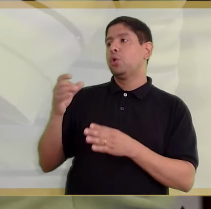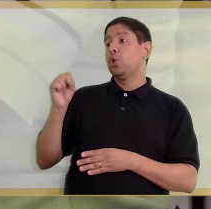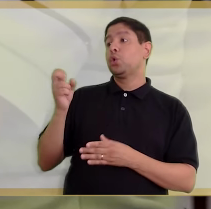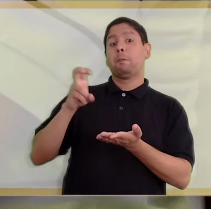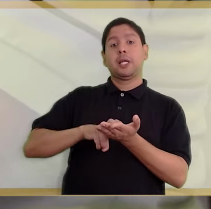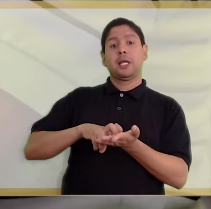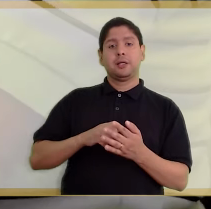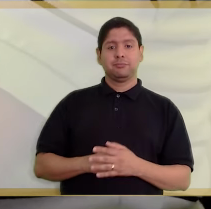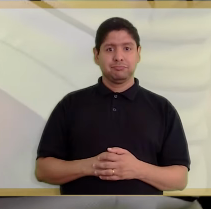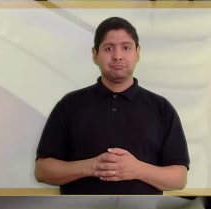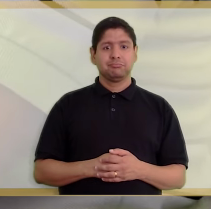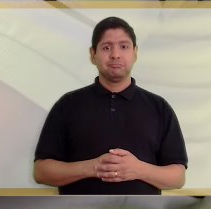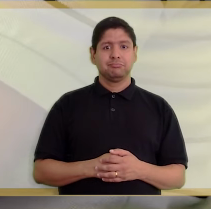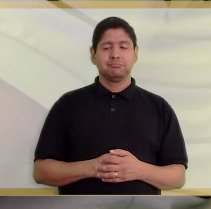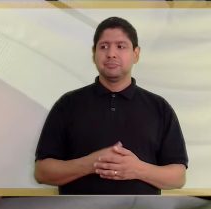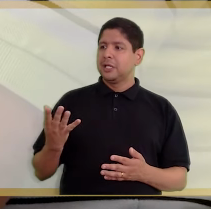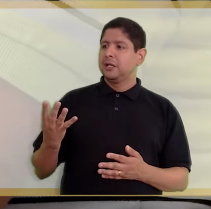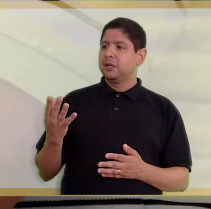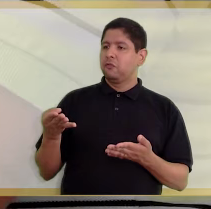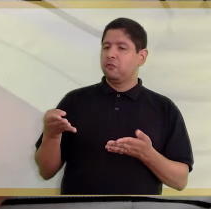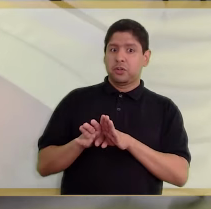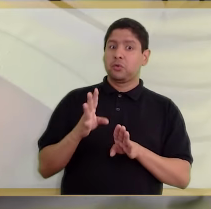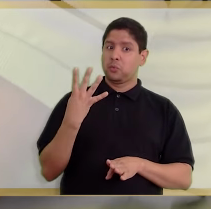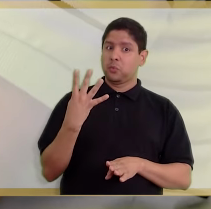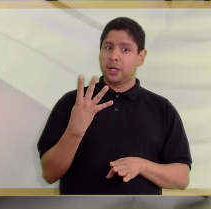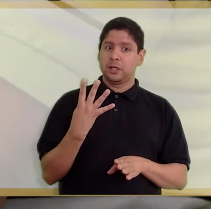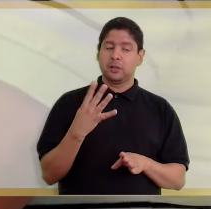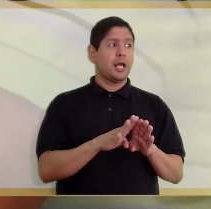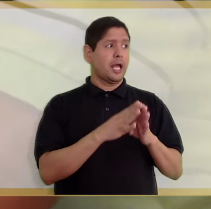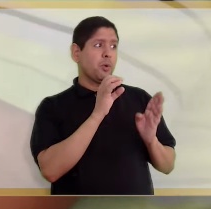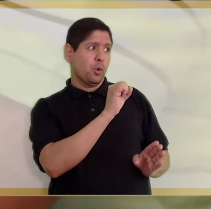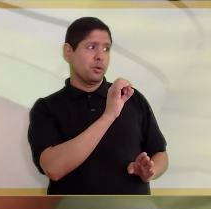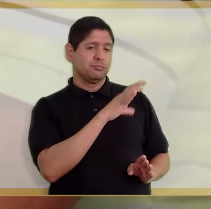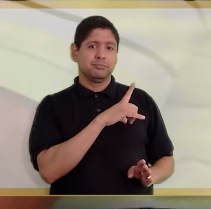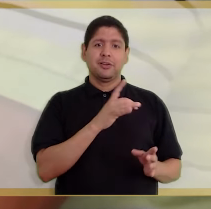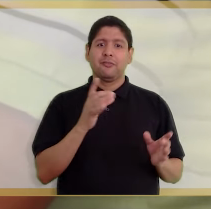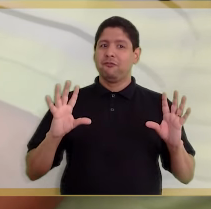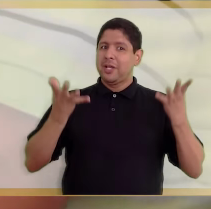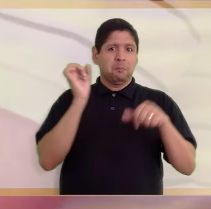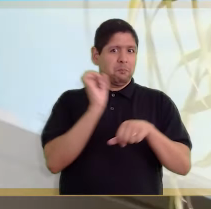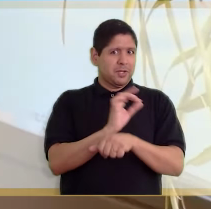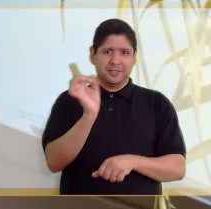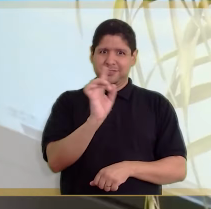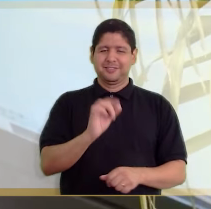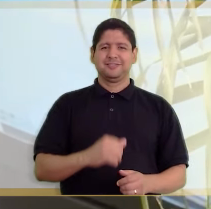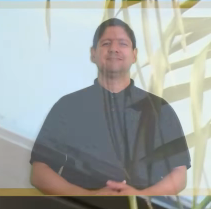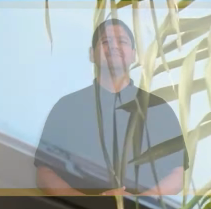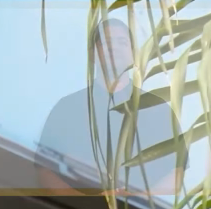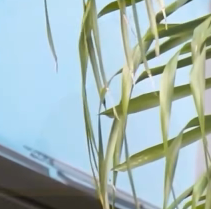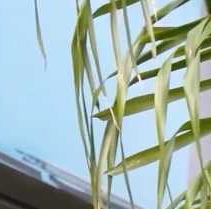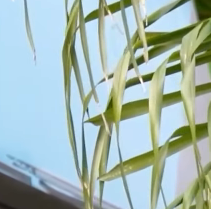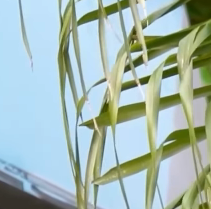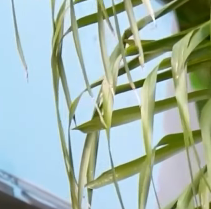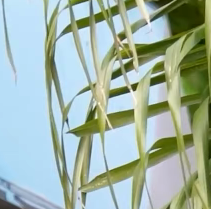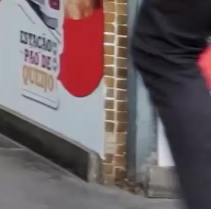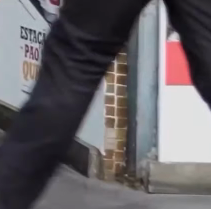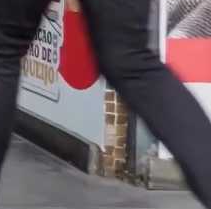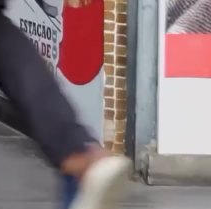manhã. Aí fecha 4... 4 da manhã. Abre 8. É, exato. A festa aqui não para. Não, para não.